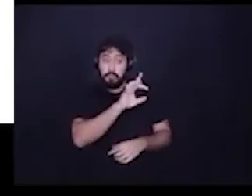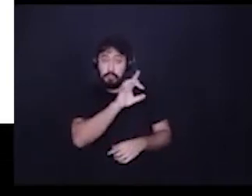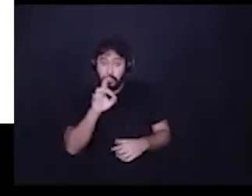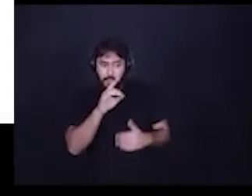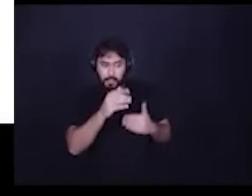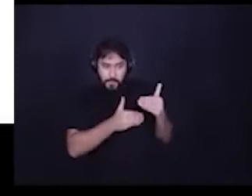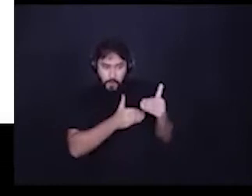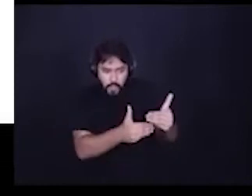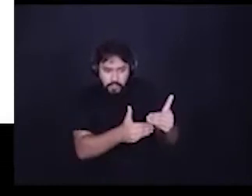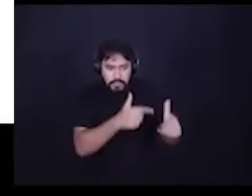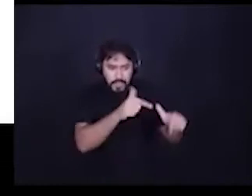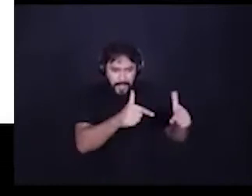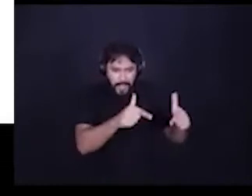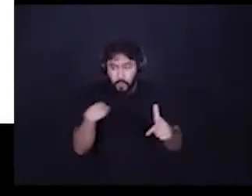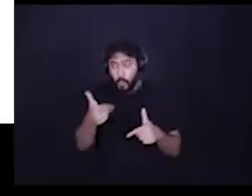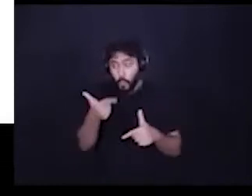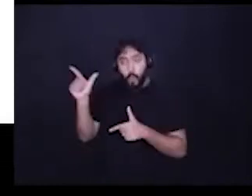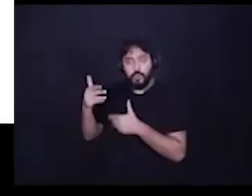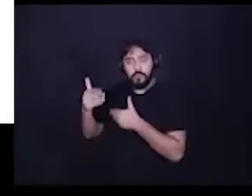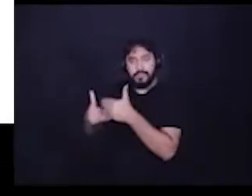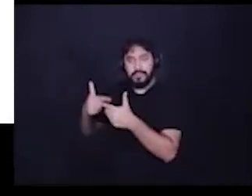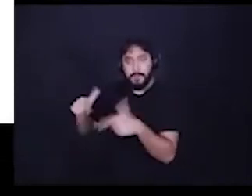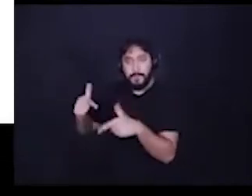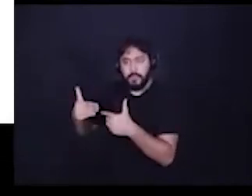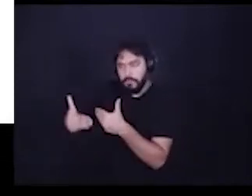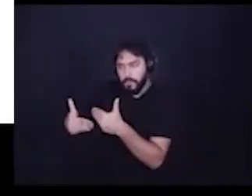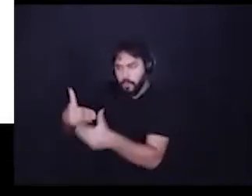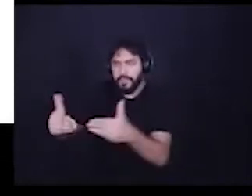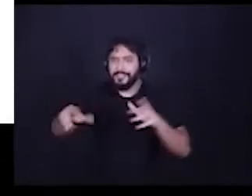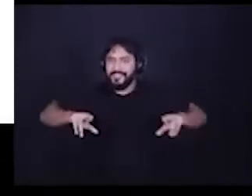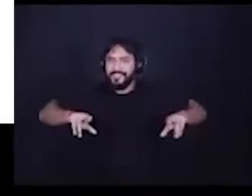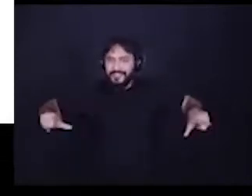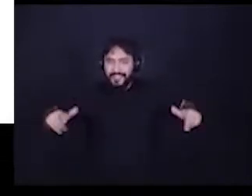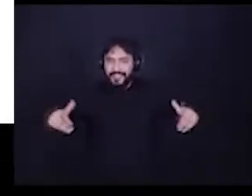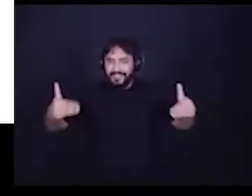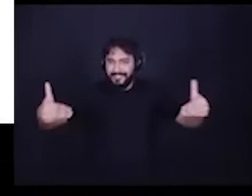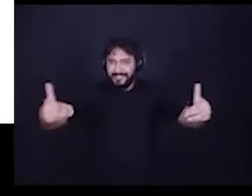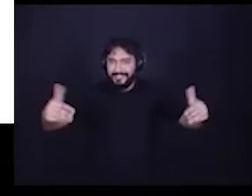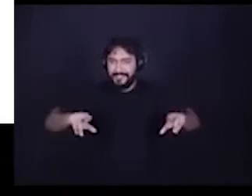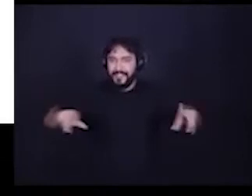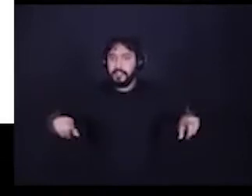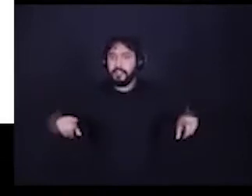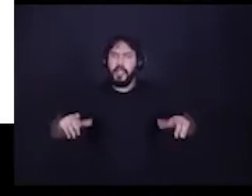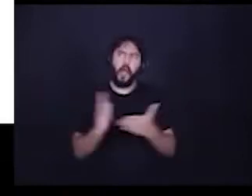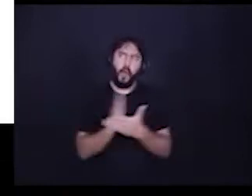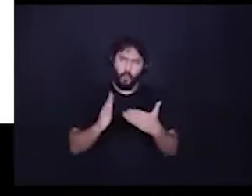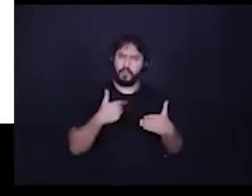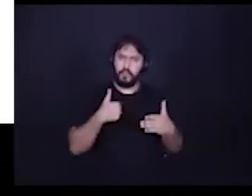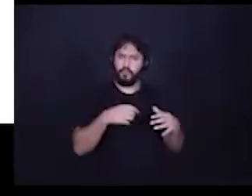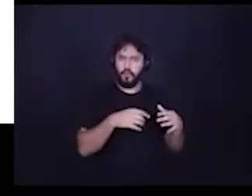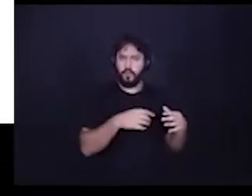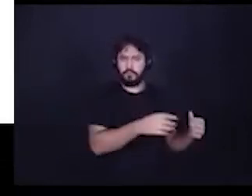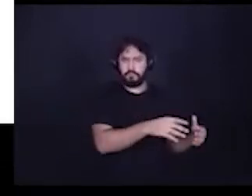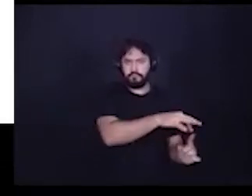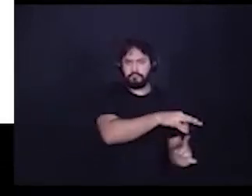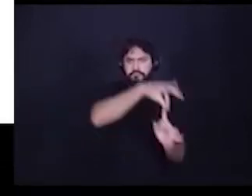entre si, e eu vou daqui a pouco mostrar alguns deles para vocês e falar, e alguns eu vou entrar em mais detalhe, eu acho que essa